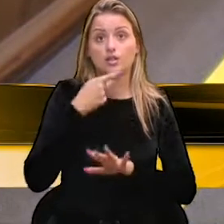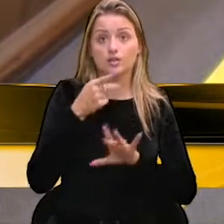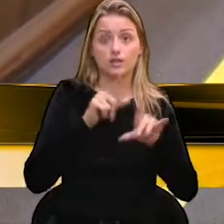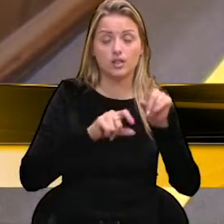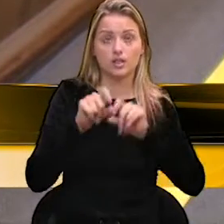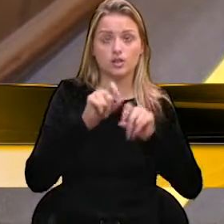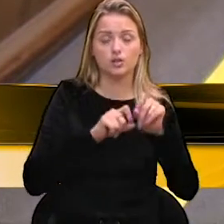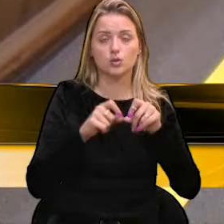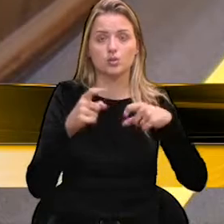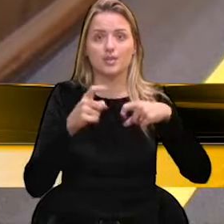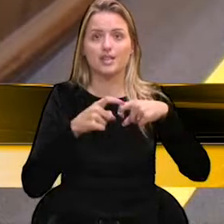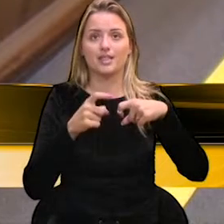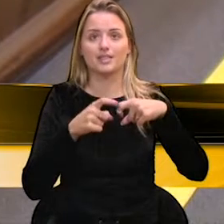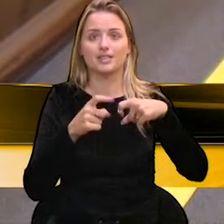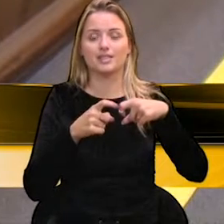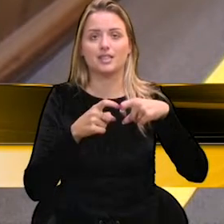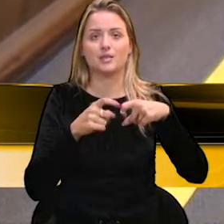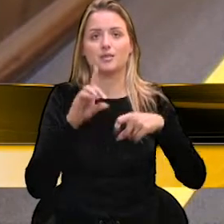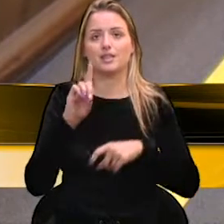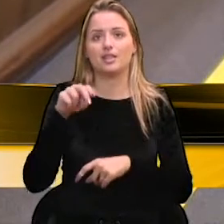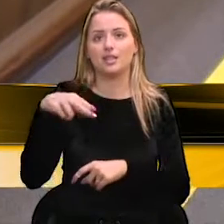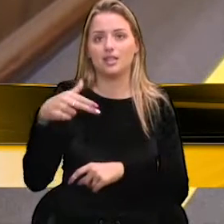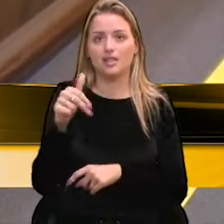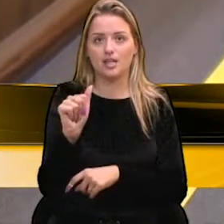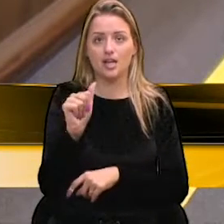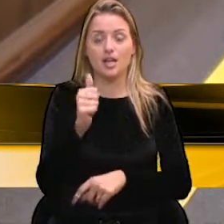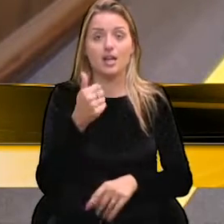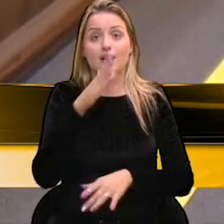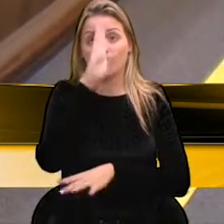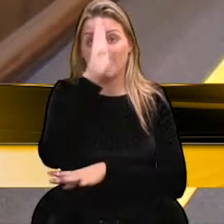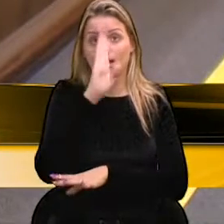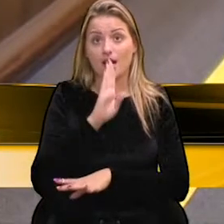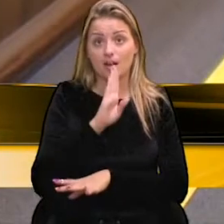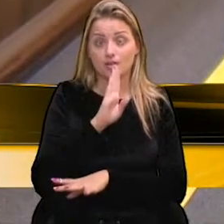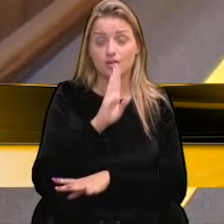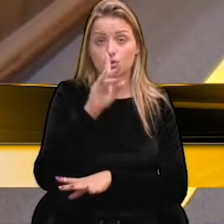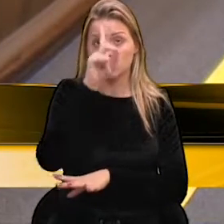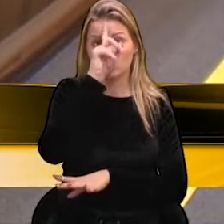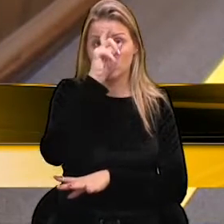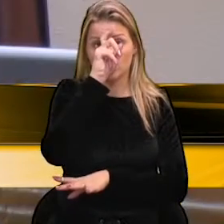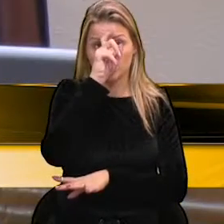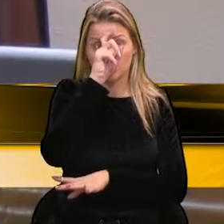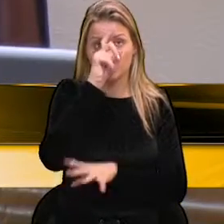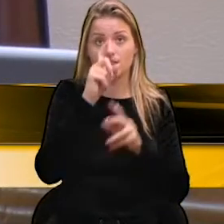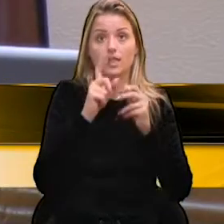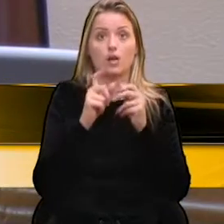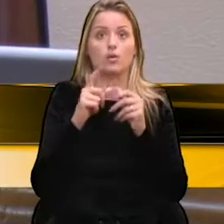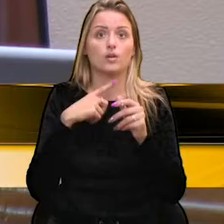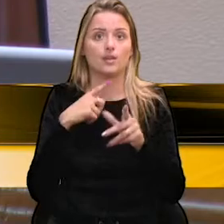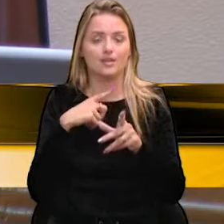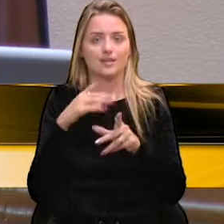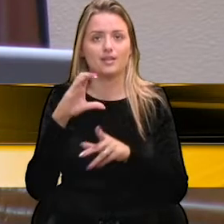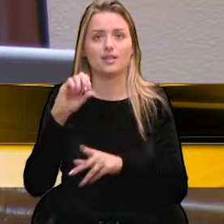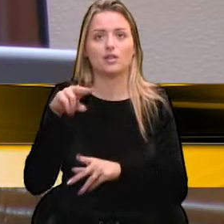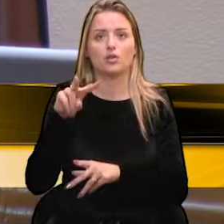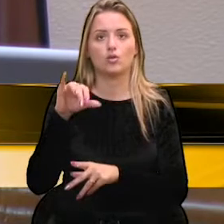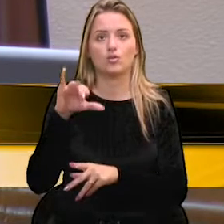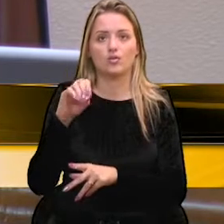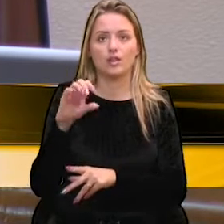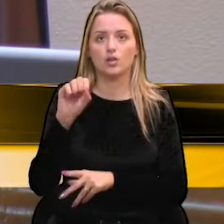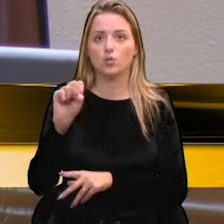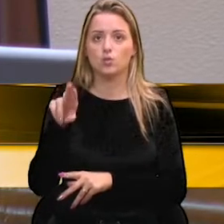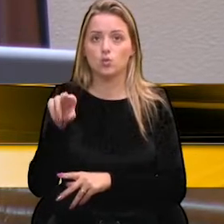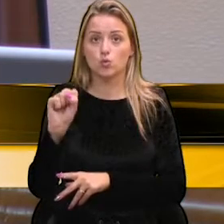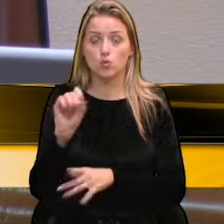sobre o exame de DNA gratuito na rede municipal de saúde e dos hospitais públicos vinculados ao SUS, para identificação